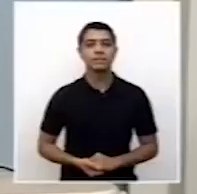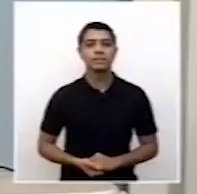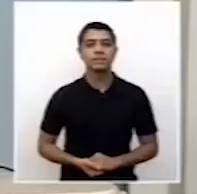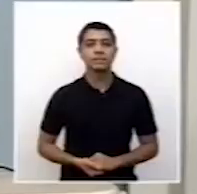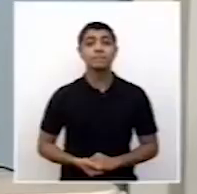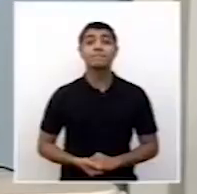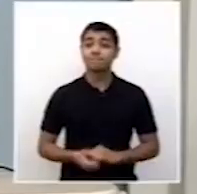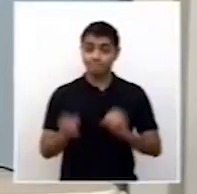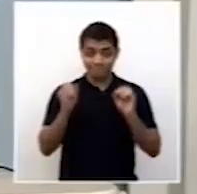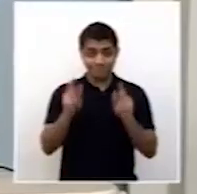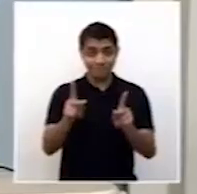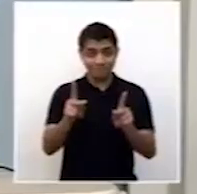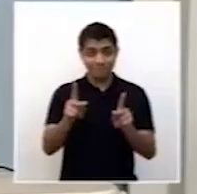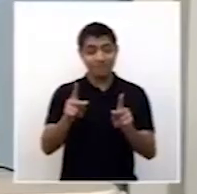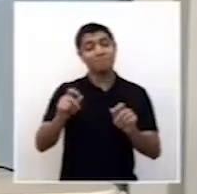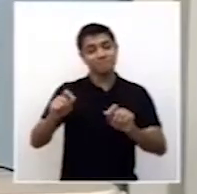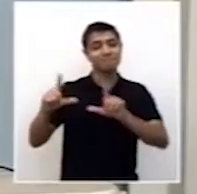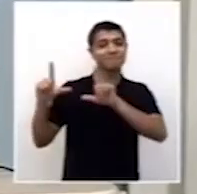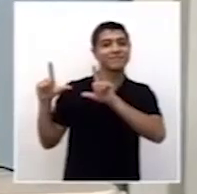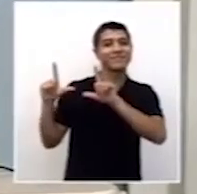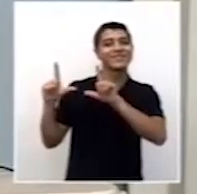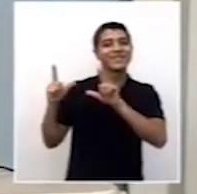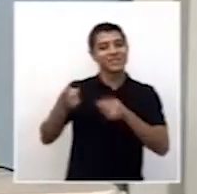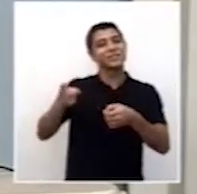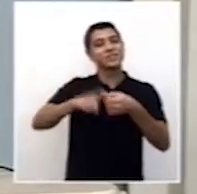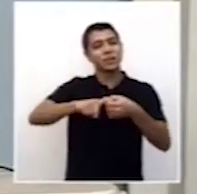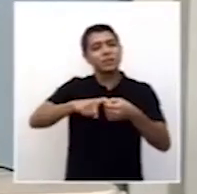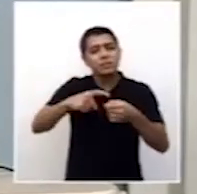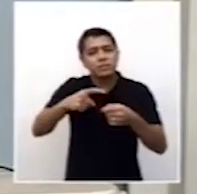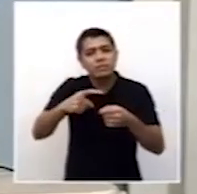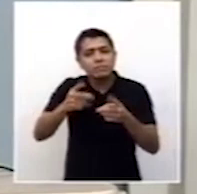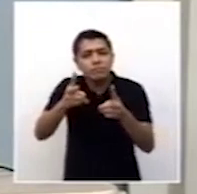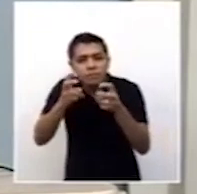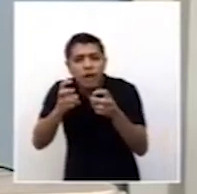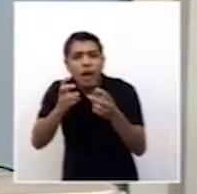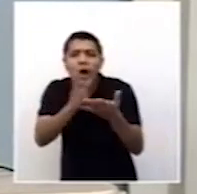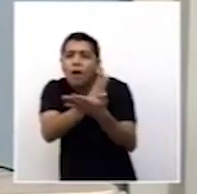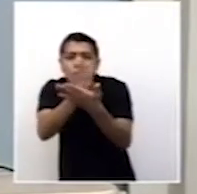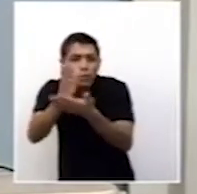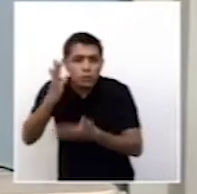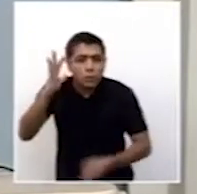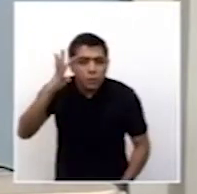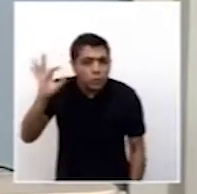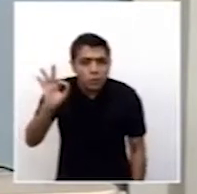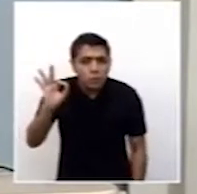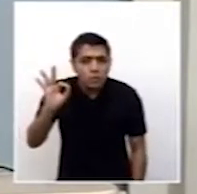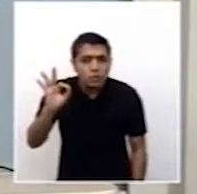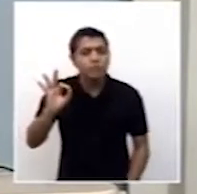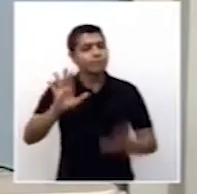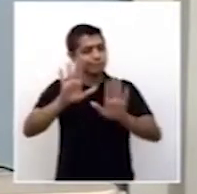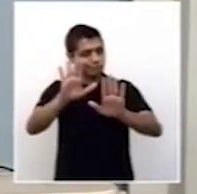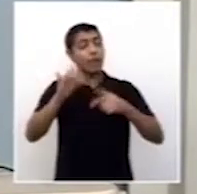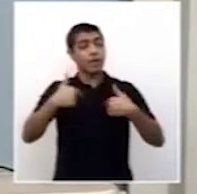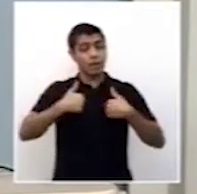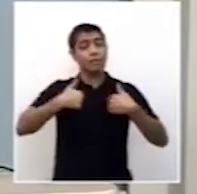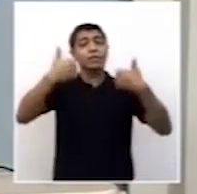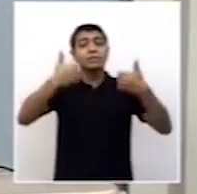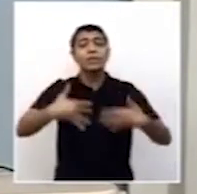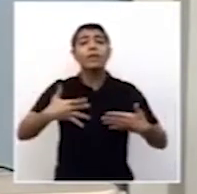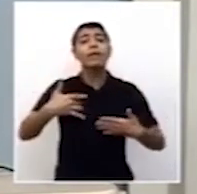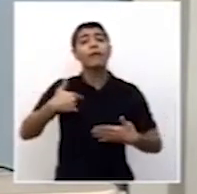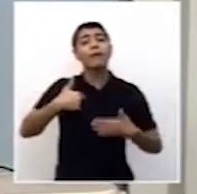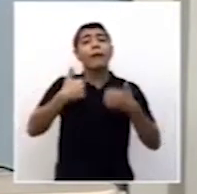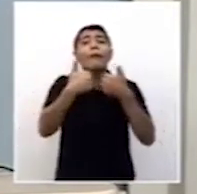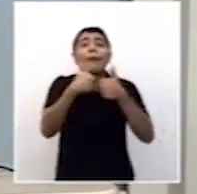Bom, nós voltamos porque aqui no chat parece que alguns alunos não compreenderam. Eu contei uma situação que eu vivenciei no ônibus. Você